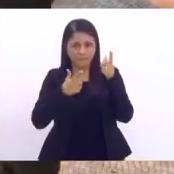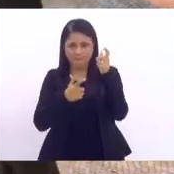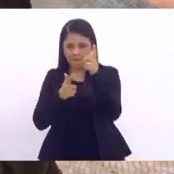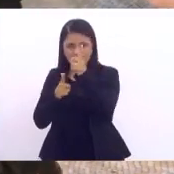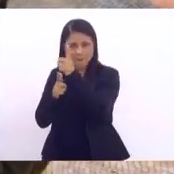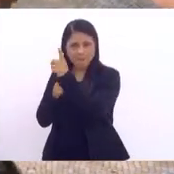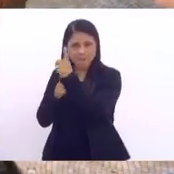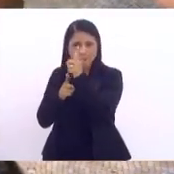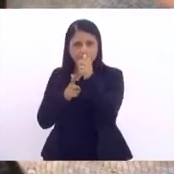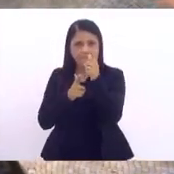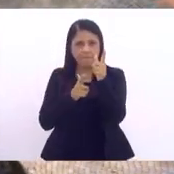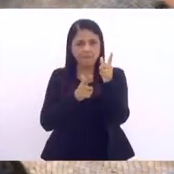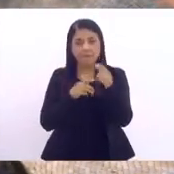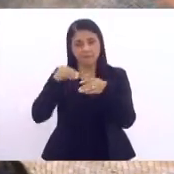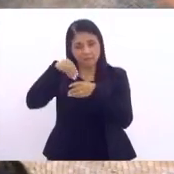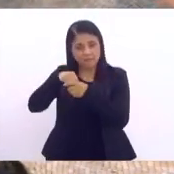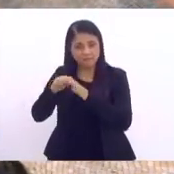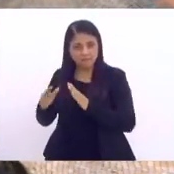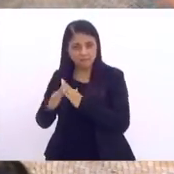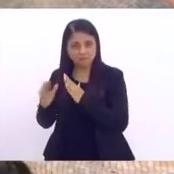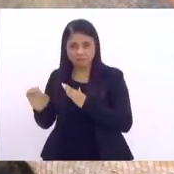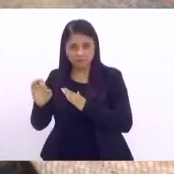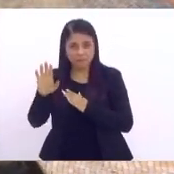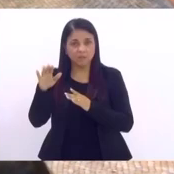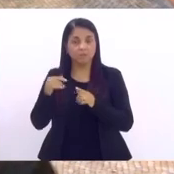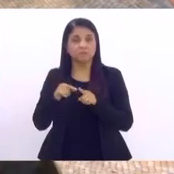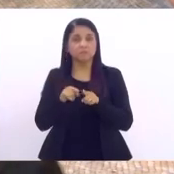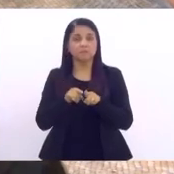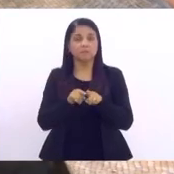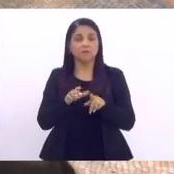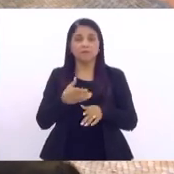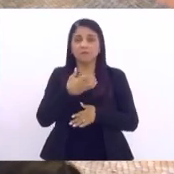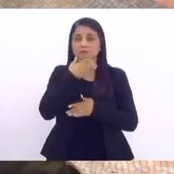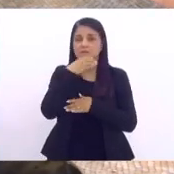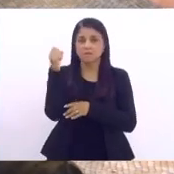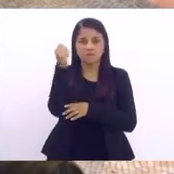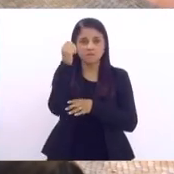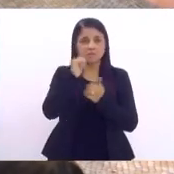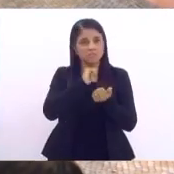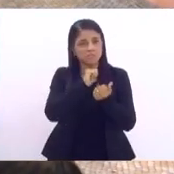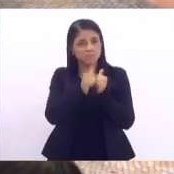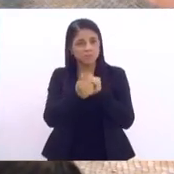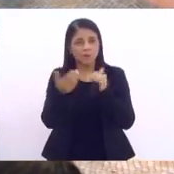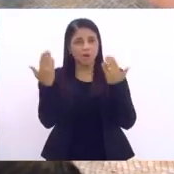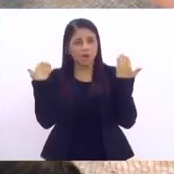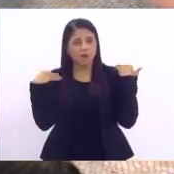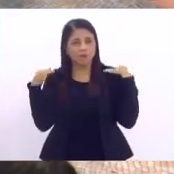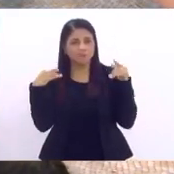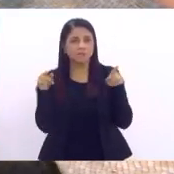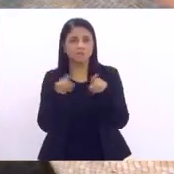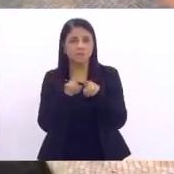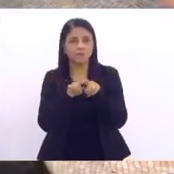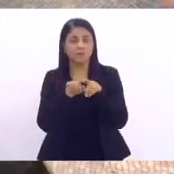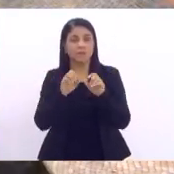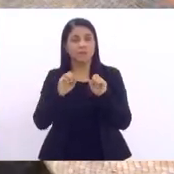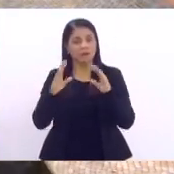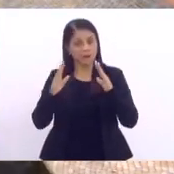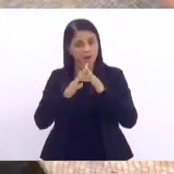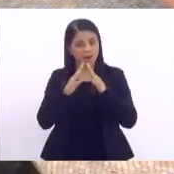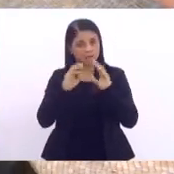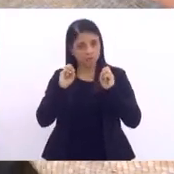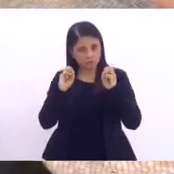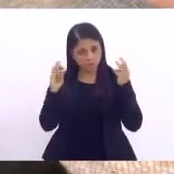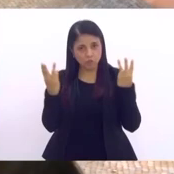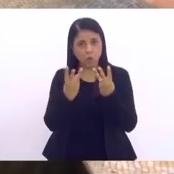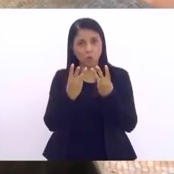também crise em casos de esporte, lazer. Foi o caso de shows, de grandes espetáculos que tiveram no